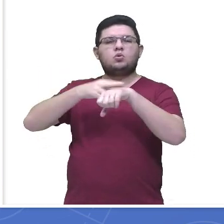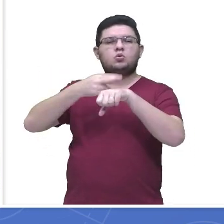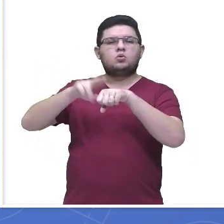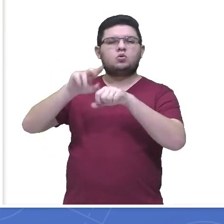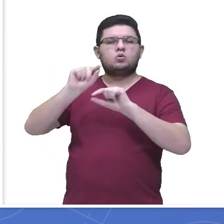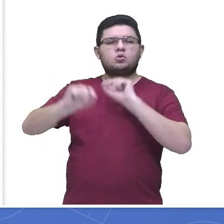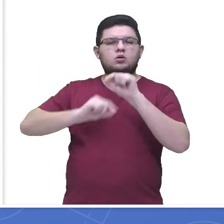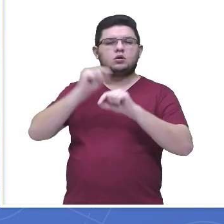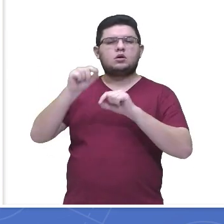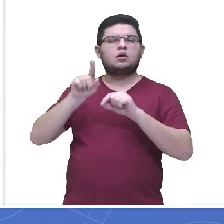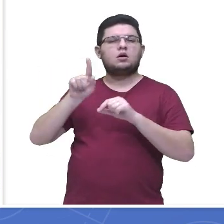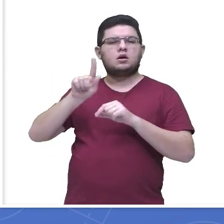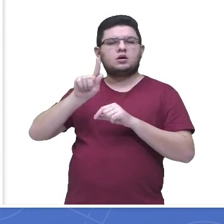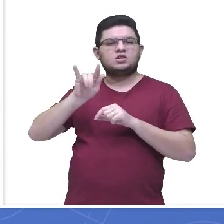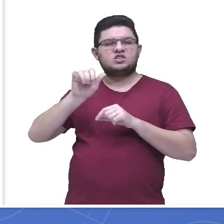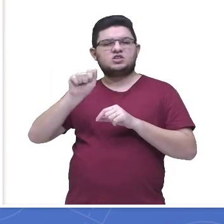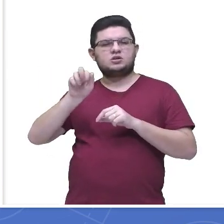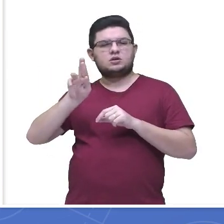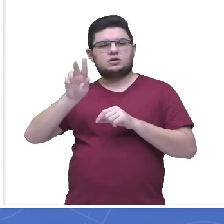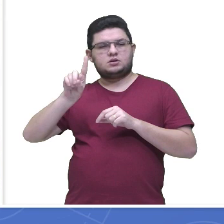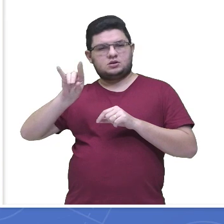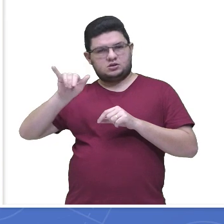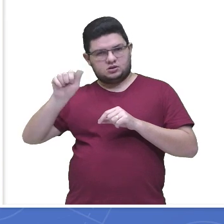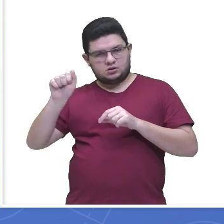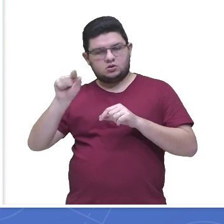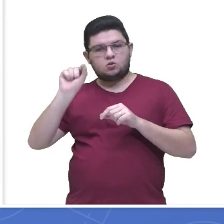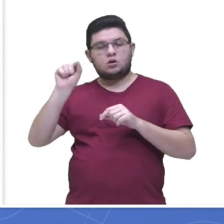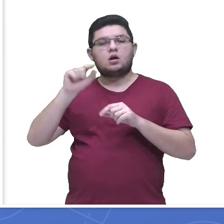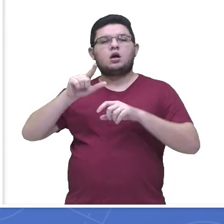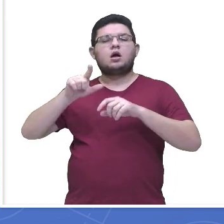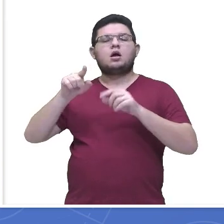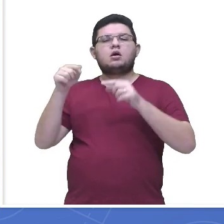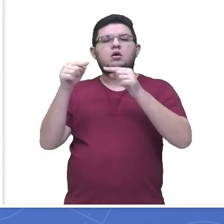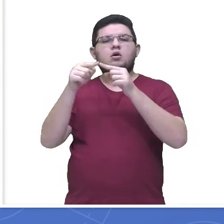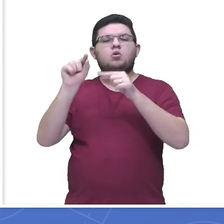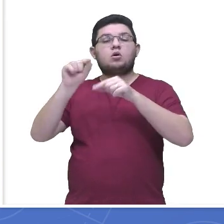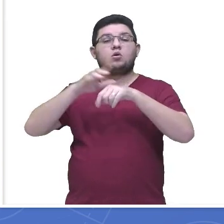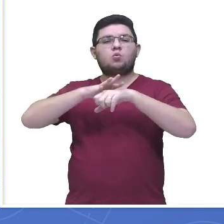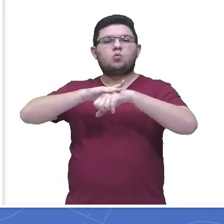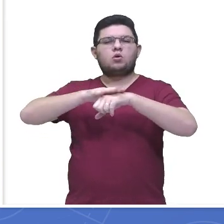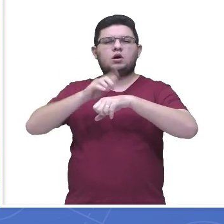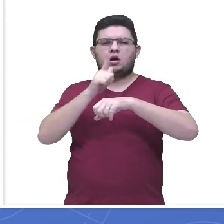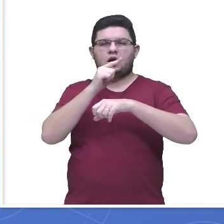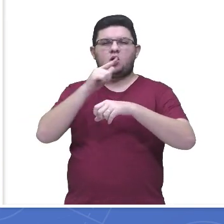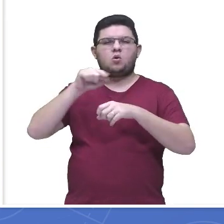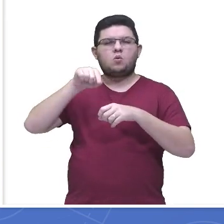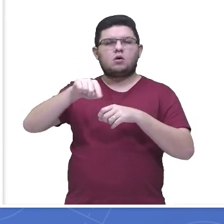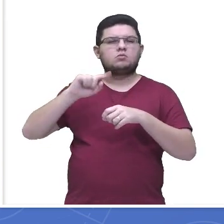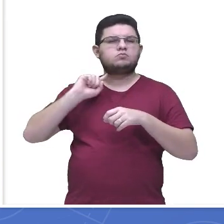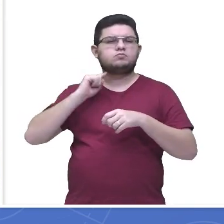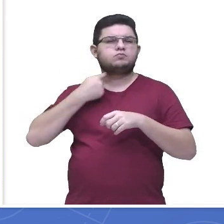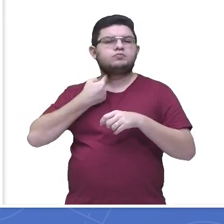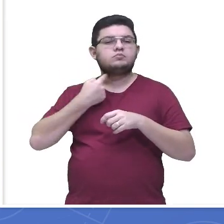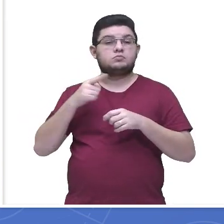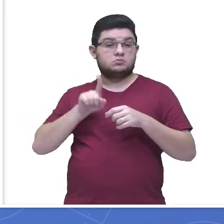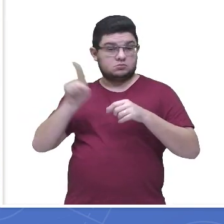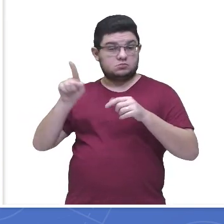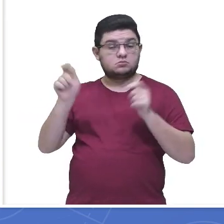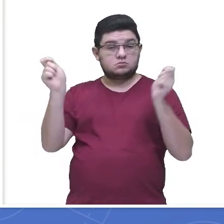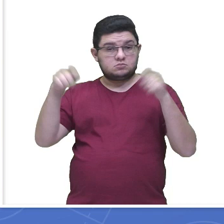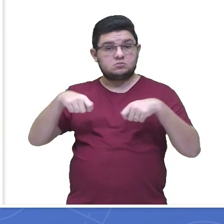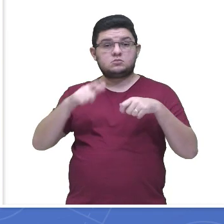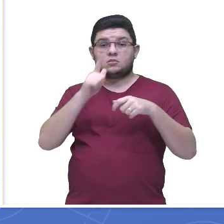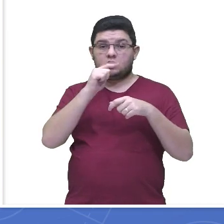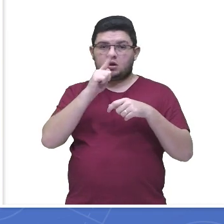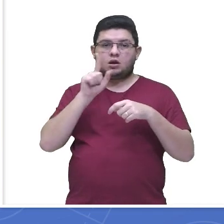uma doença ali da água contaminada, por exemplo. Porque a giardia, ela pode estar na água, né? Ou aquela